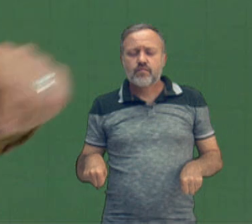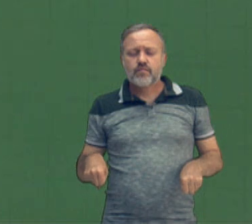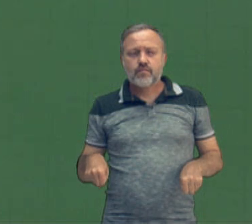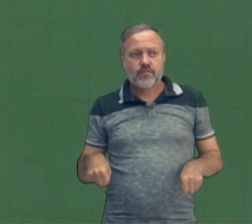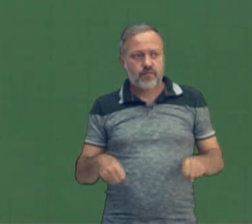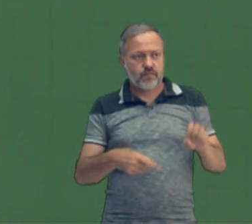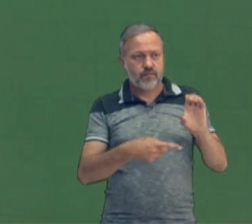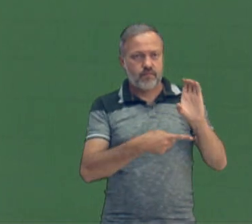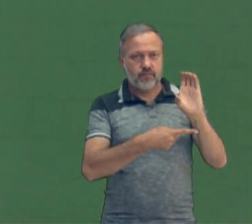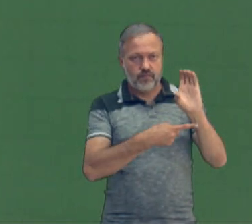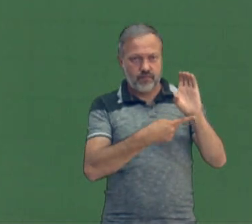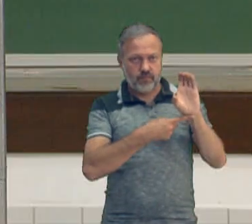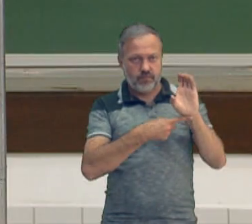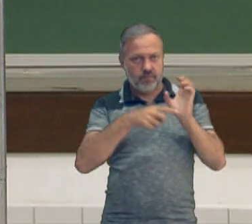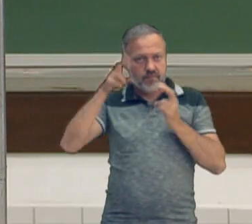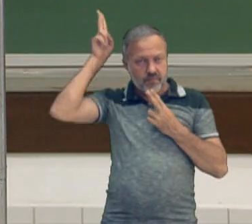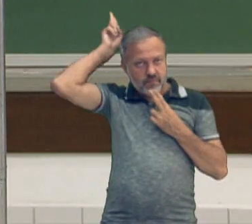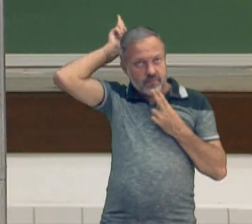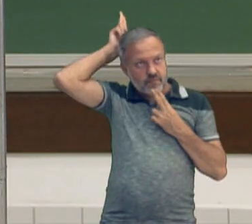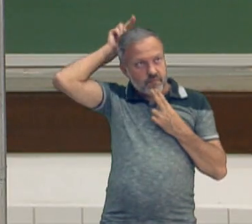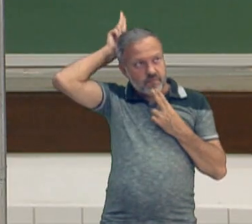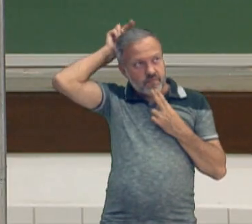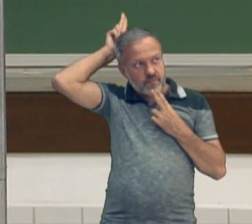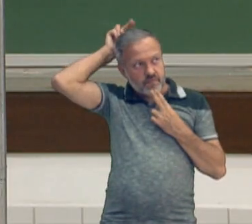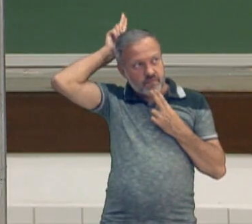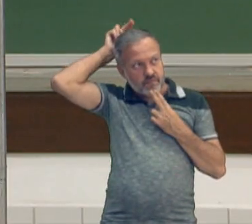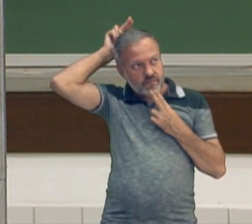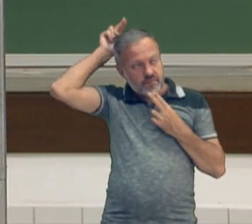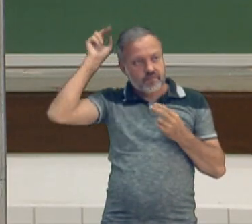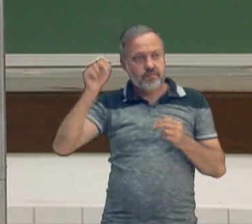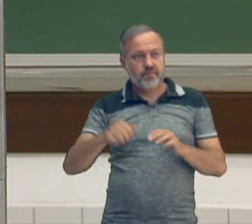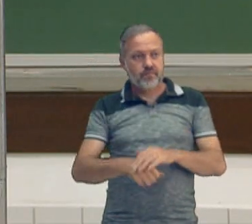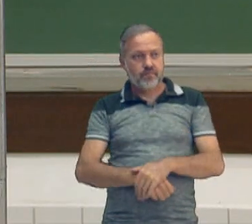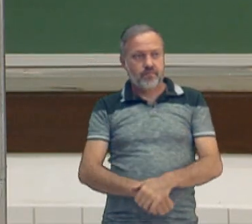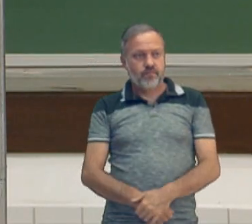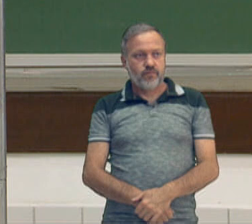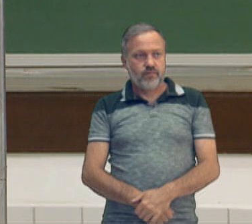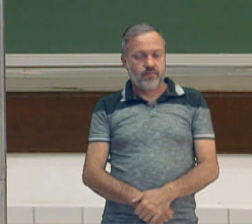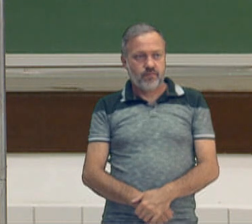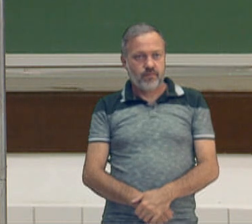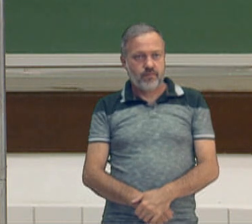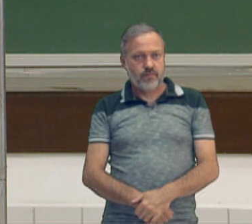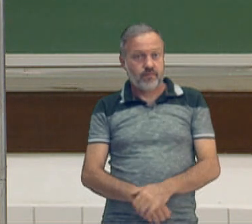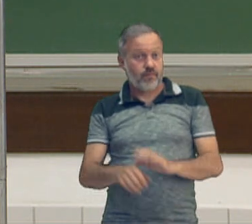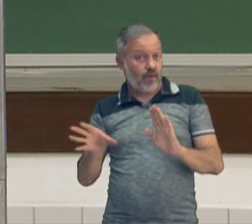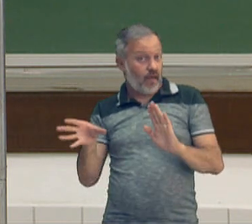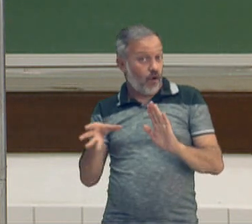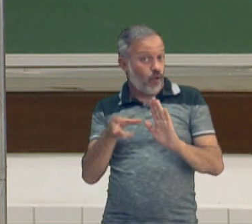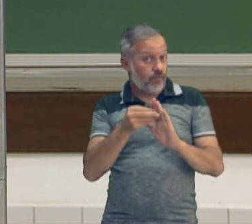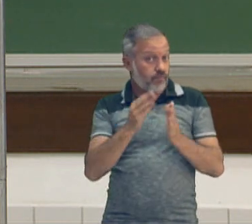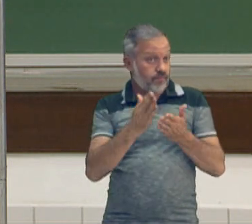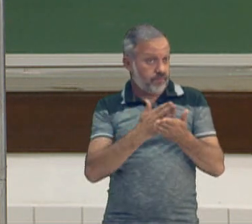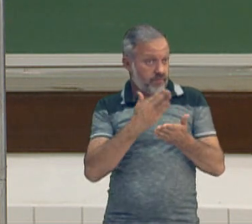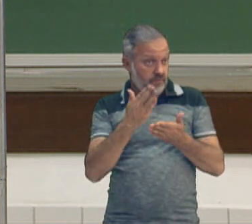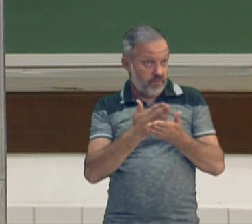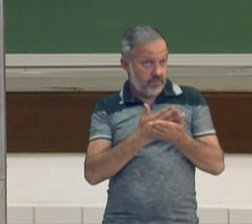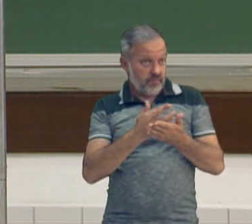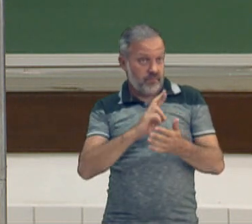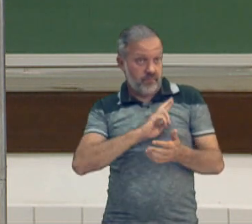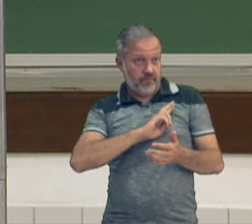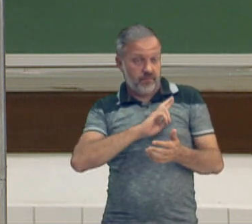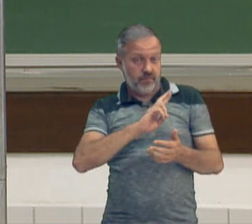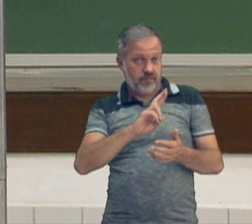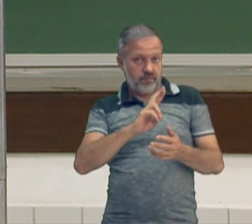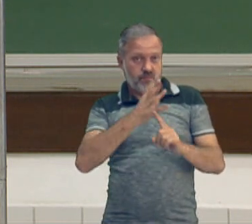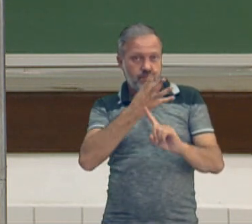C, indígena. Essa tá fácil, hein? Vamos lá. Anotem no seu caderno. Religião em